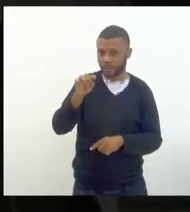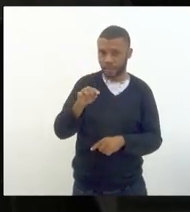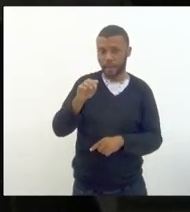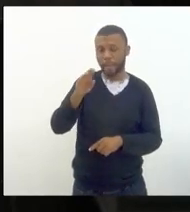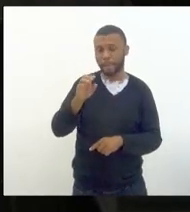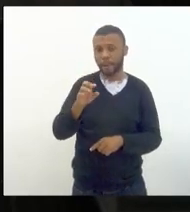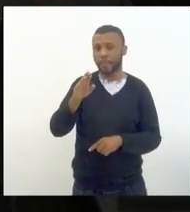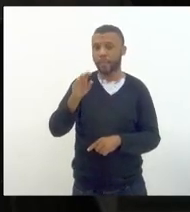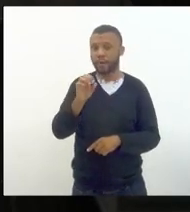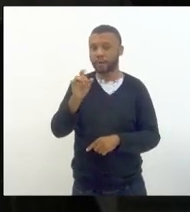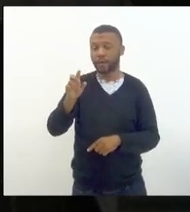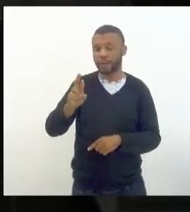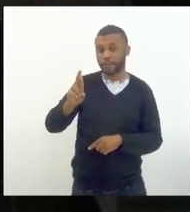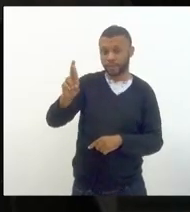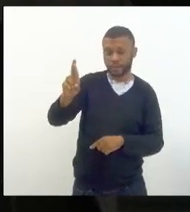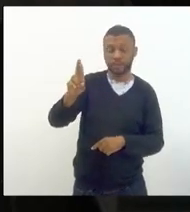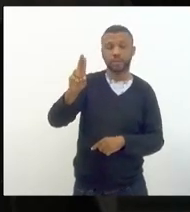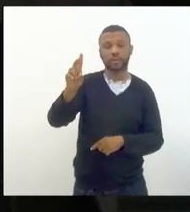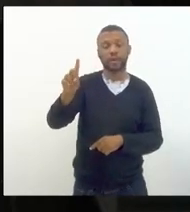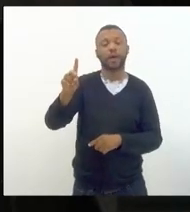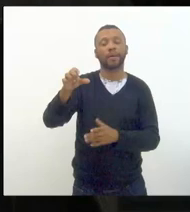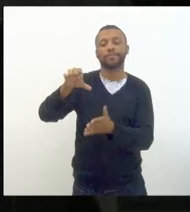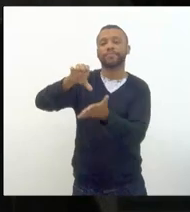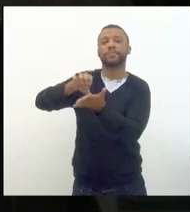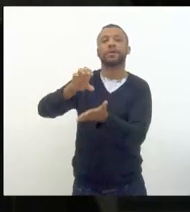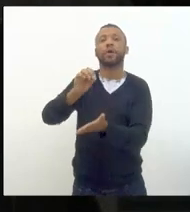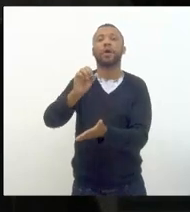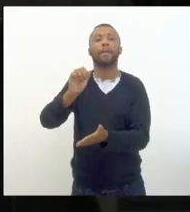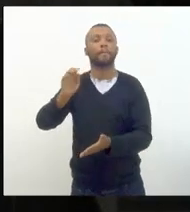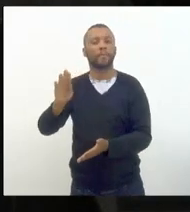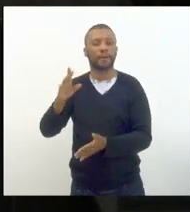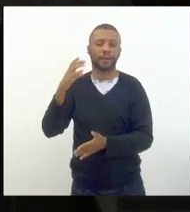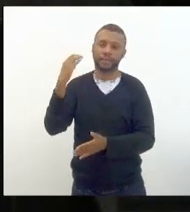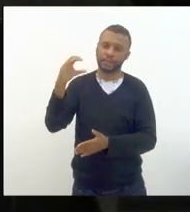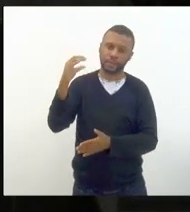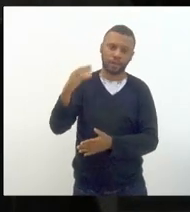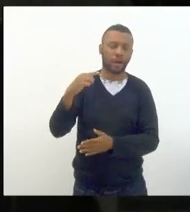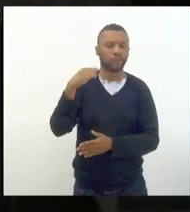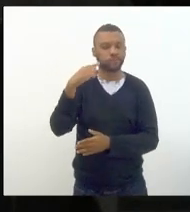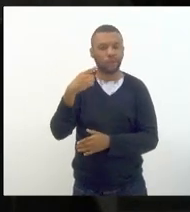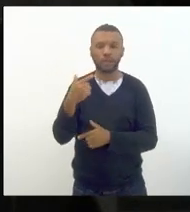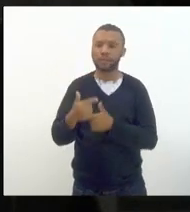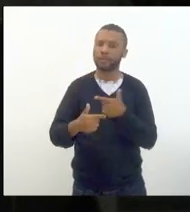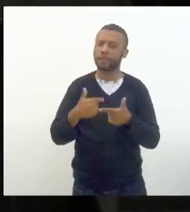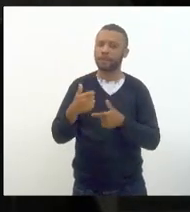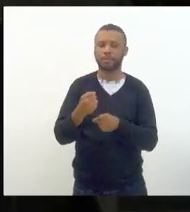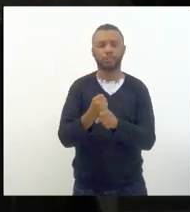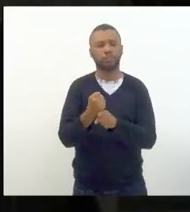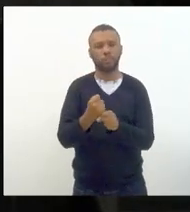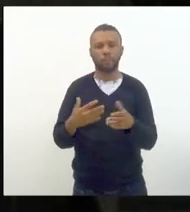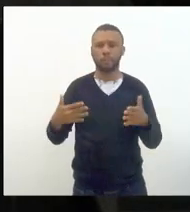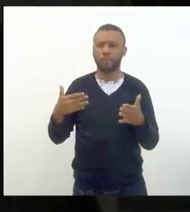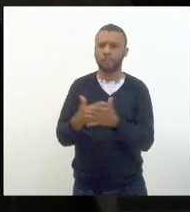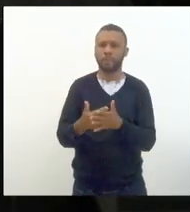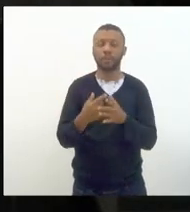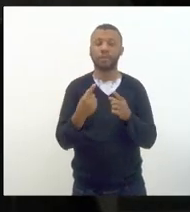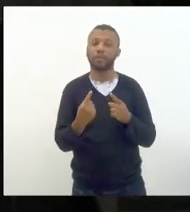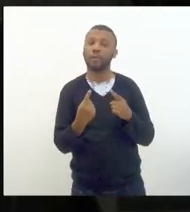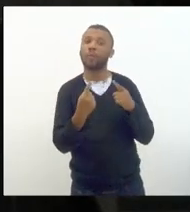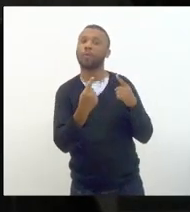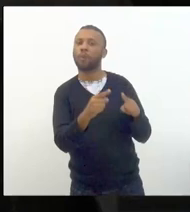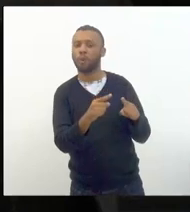presidiu à Seccional da OAB em Niterói por vários anos né advogado trabalhista que se funciona ou contra reforma trabalhista